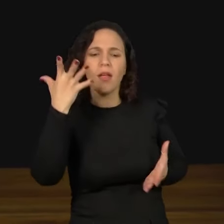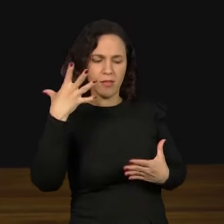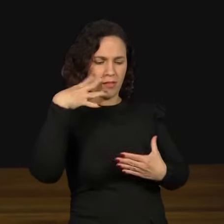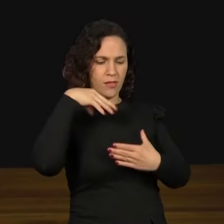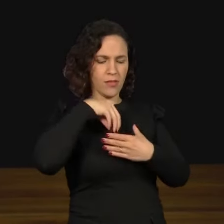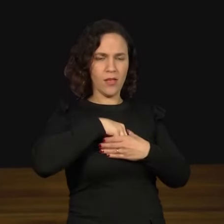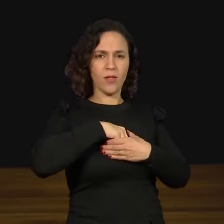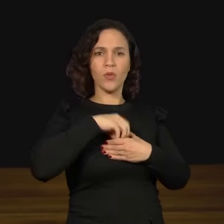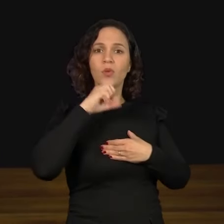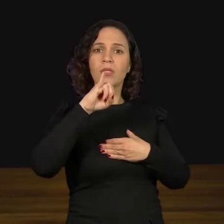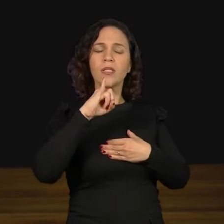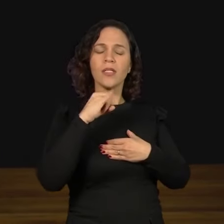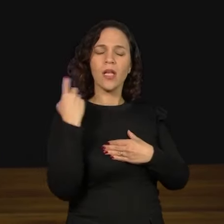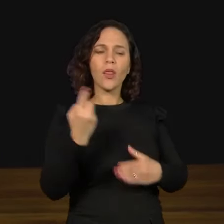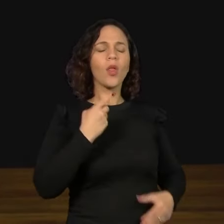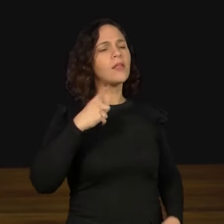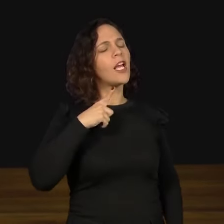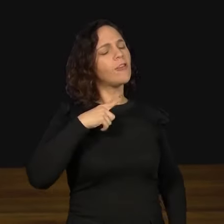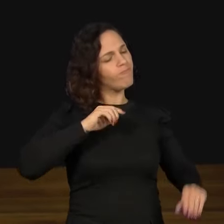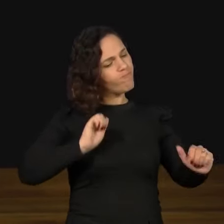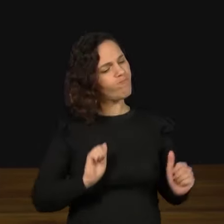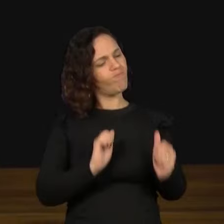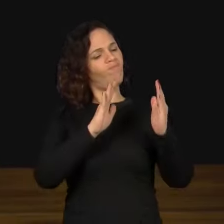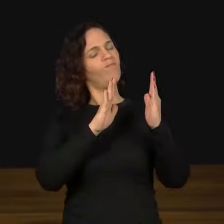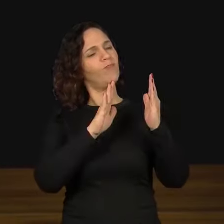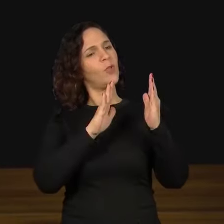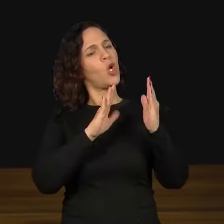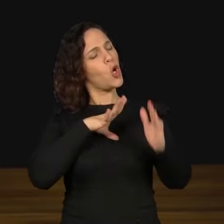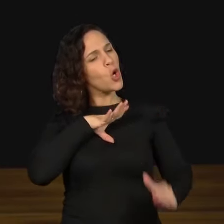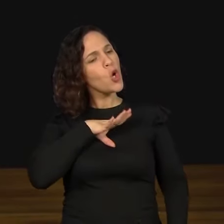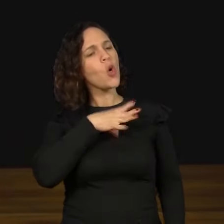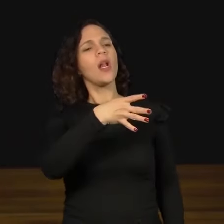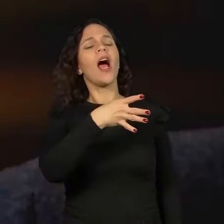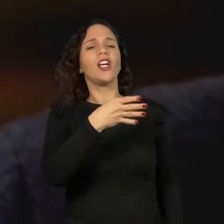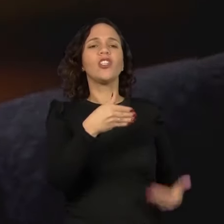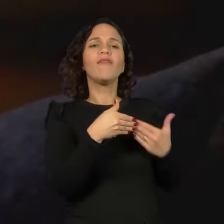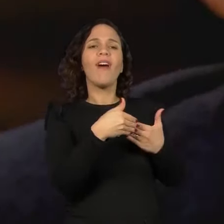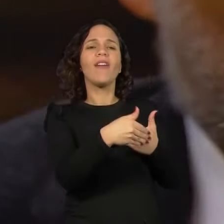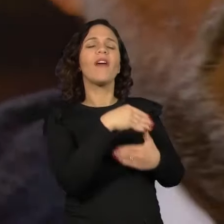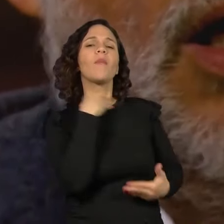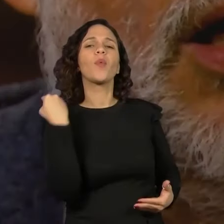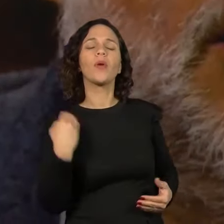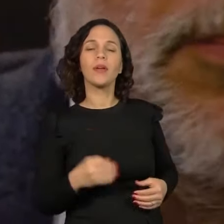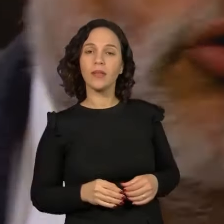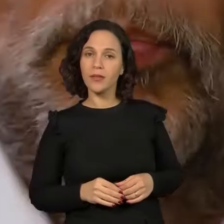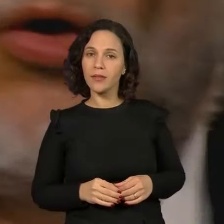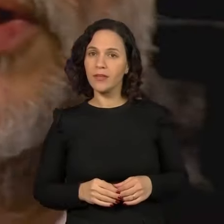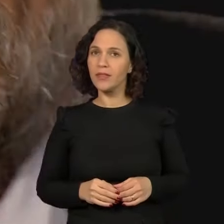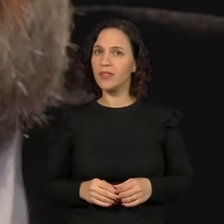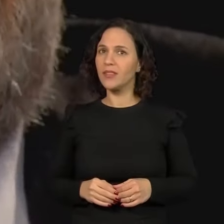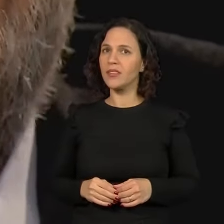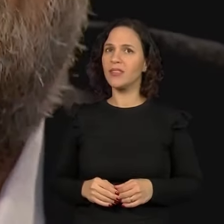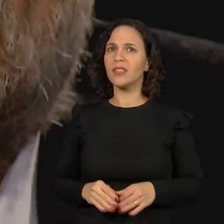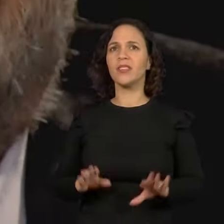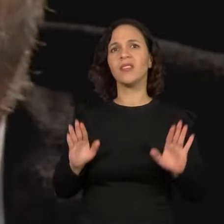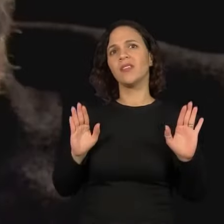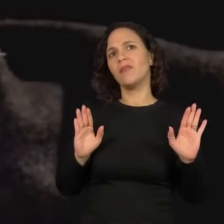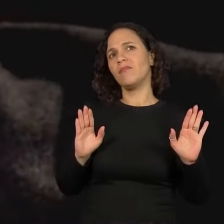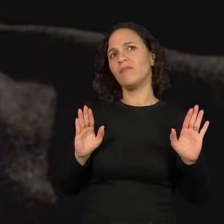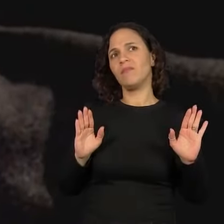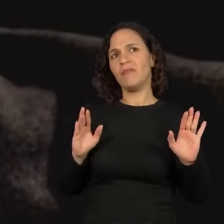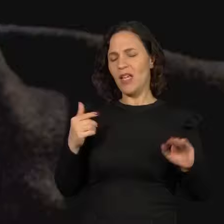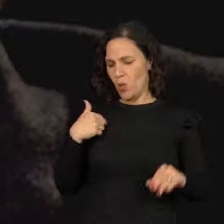quando temos coragem de encarar a finitude Ah é no meu entender é